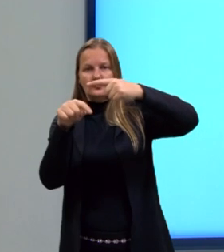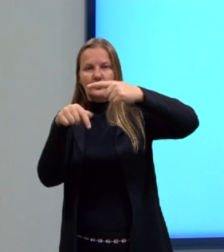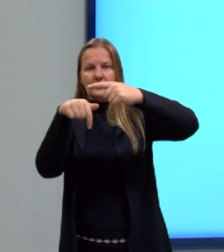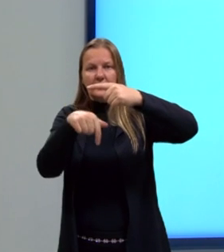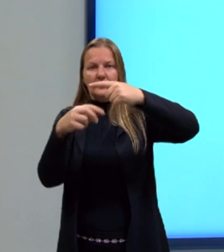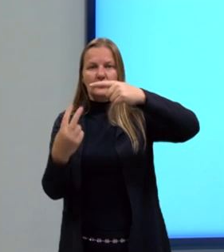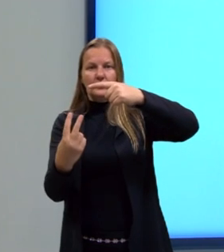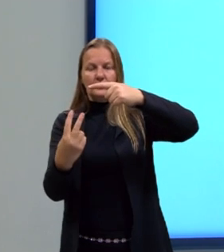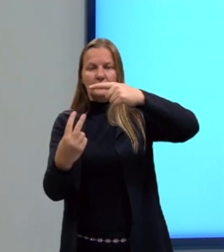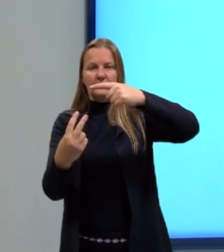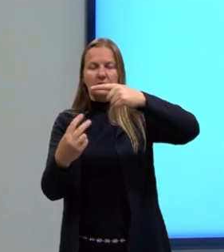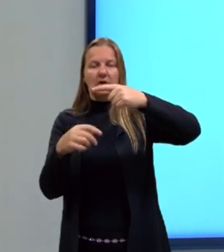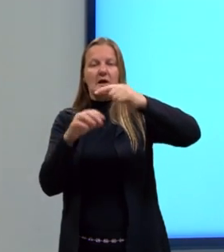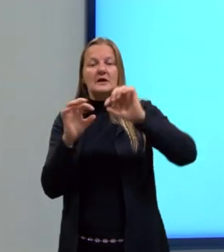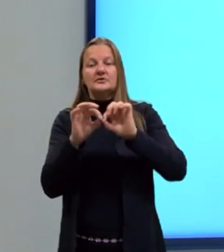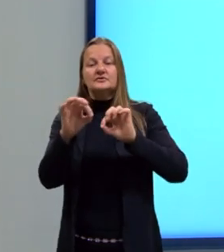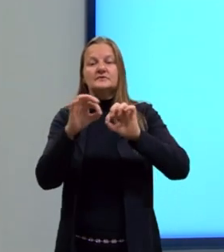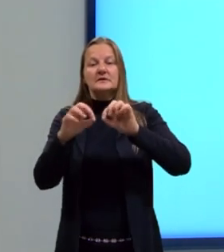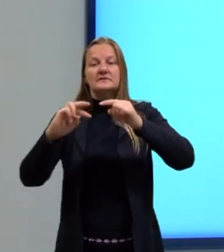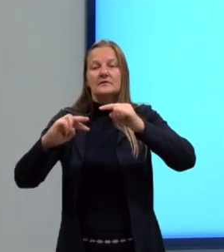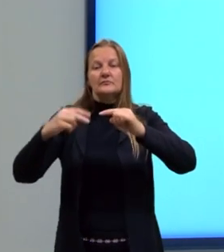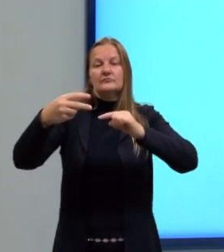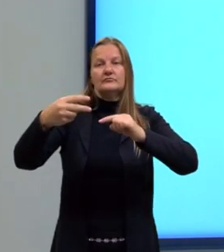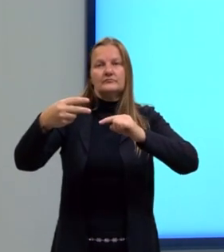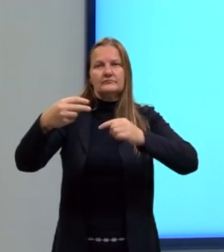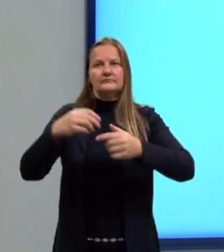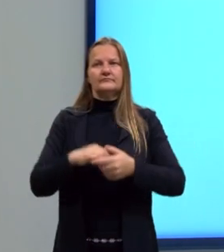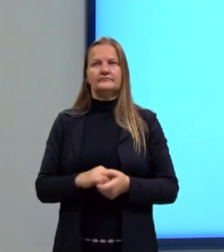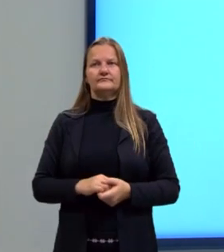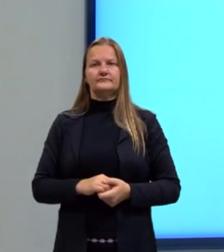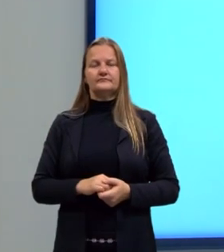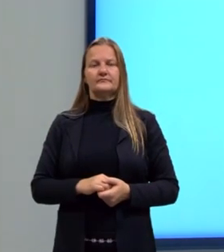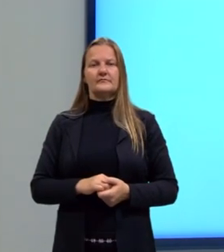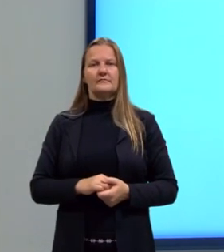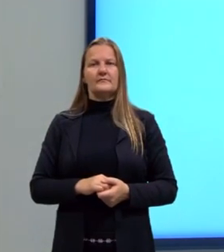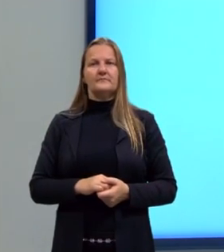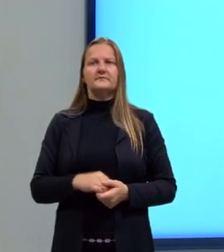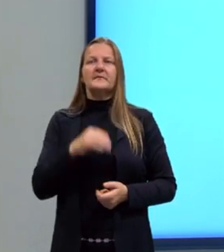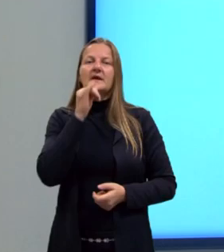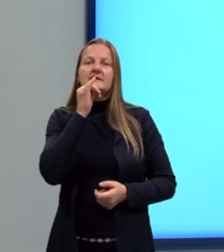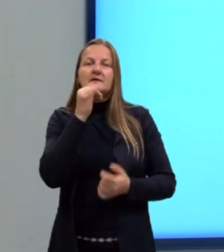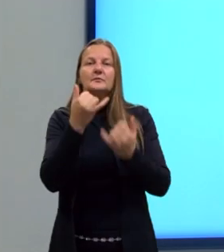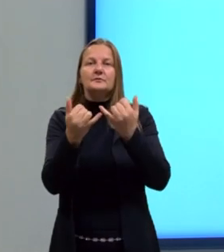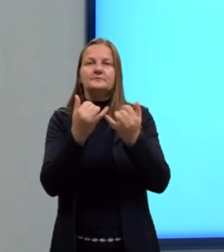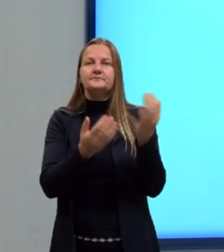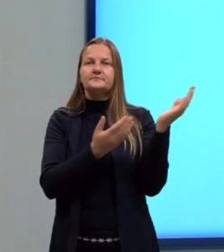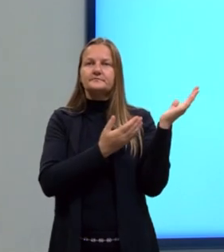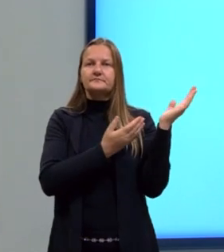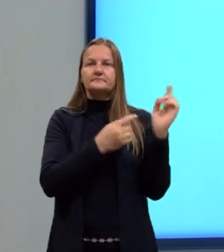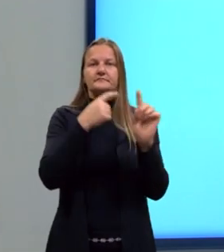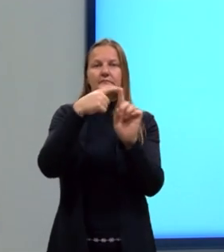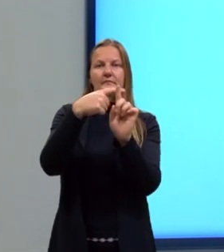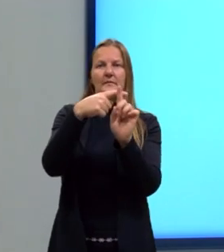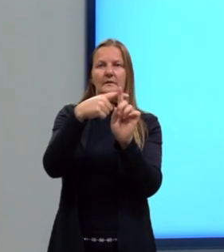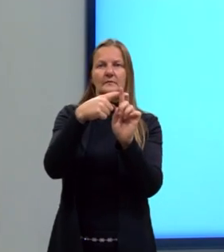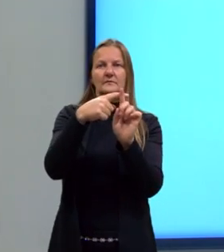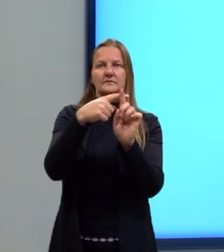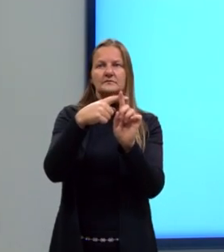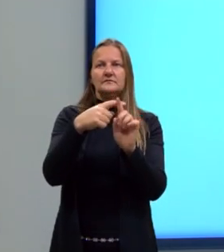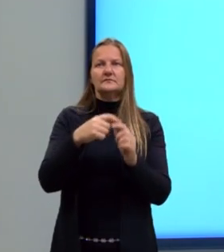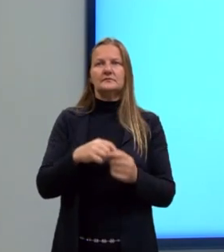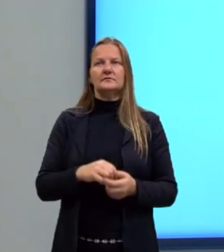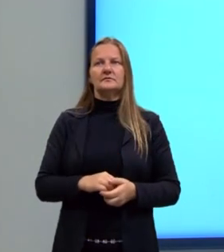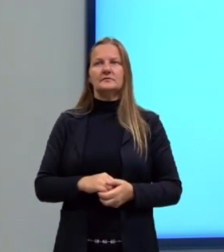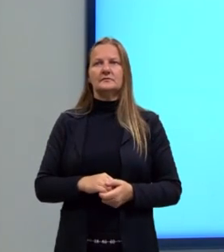ao quadrado tá entre as cargas né aqui ó se a gente tem então positivos a gente